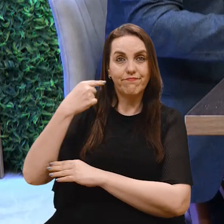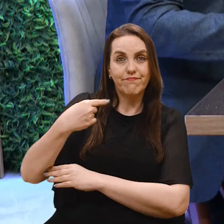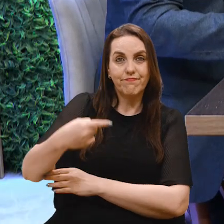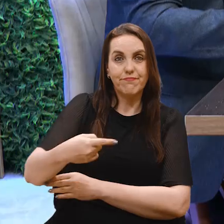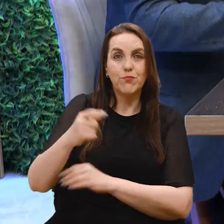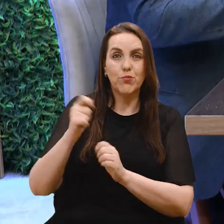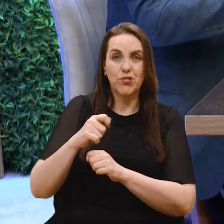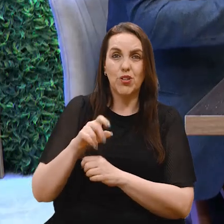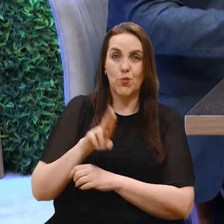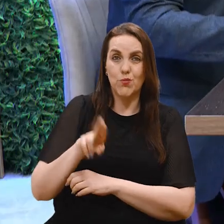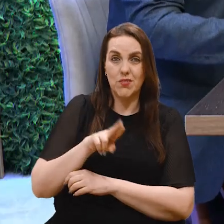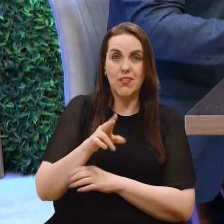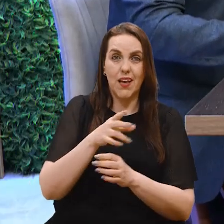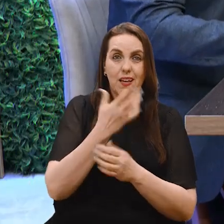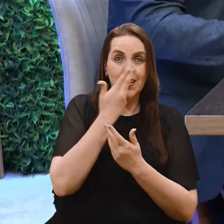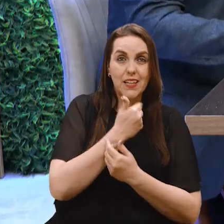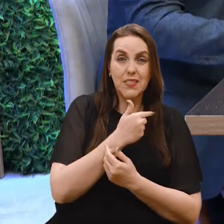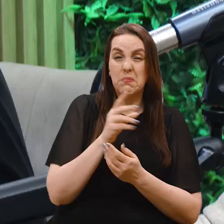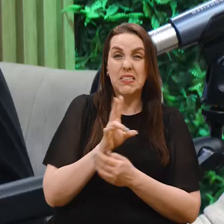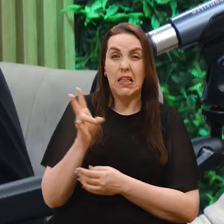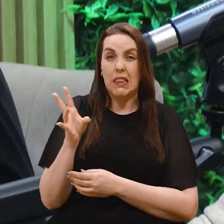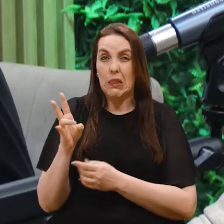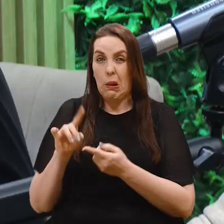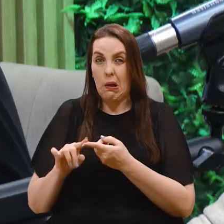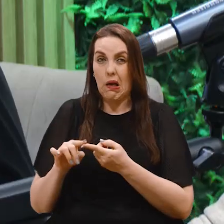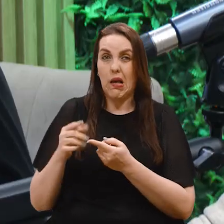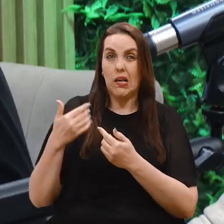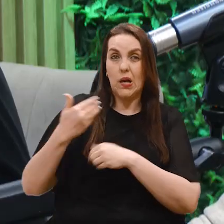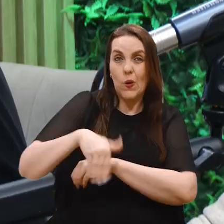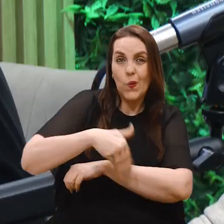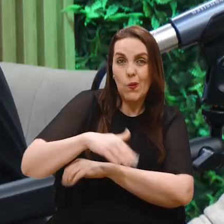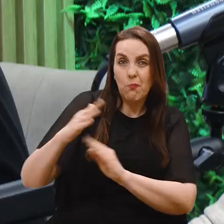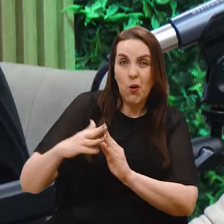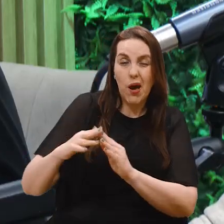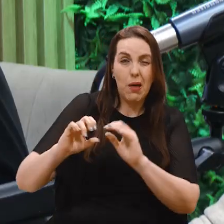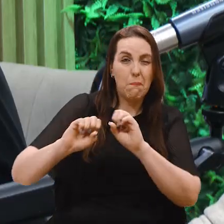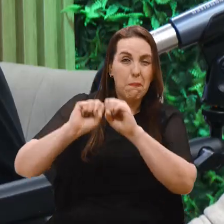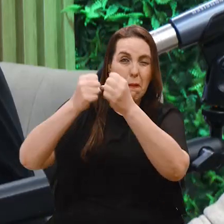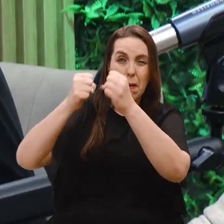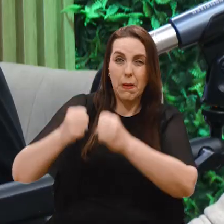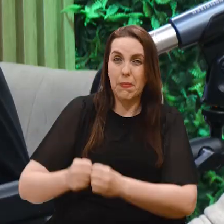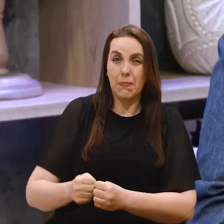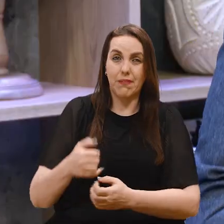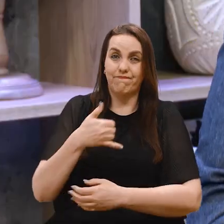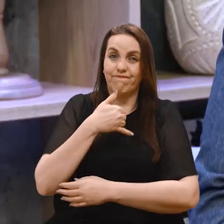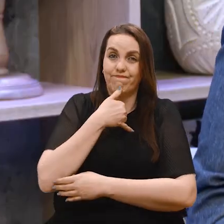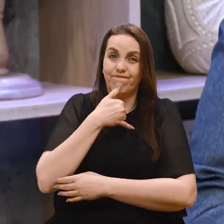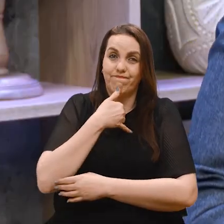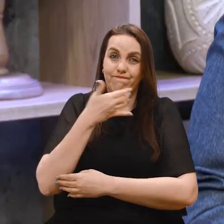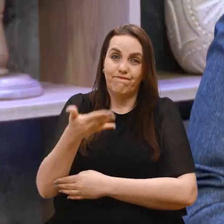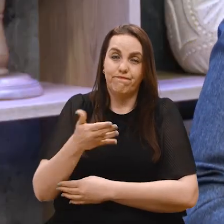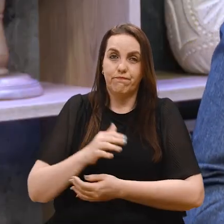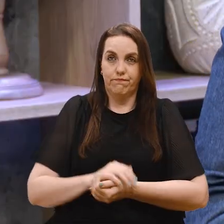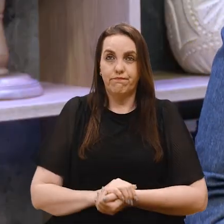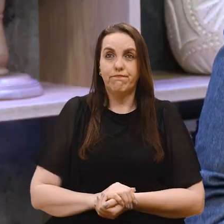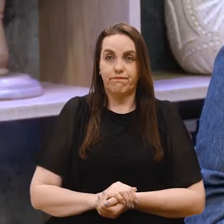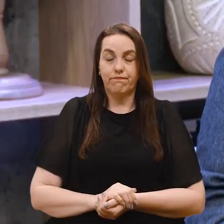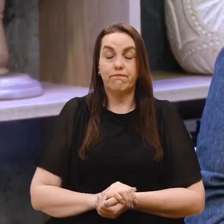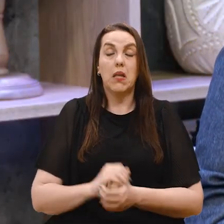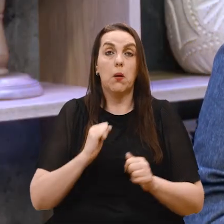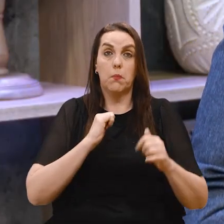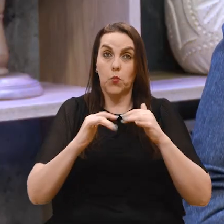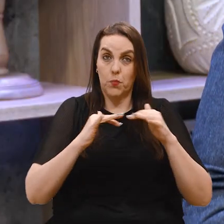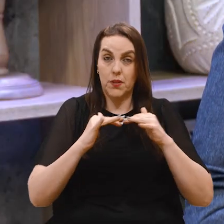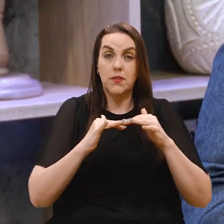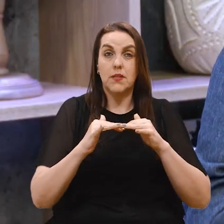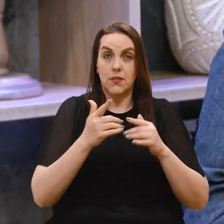de drogas, moradores de rua. Eles detonaram ali aquele espaço ali. É uma pena. Então existe essa mobilização